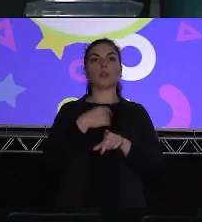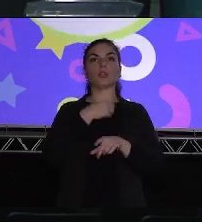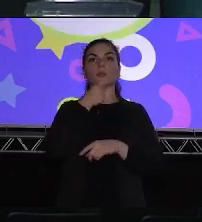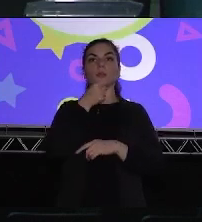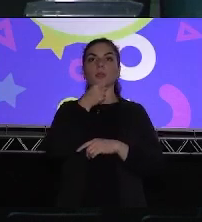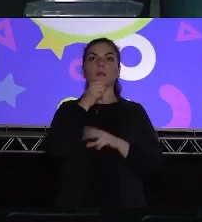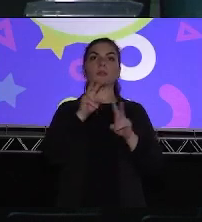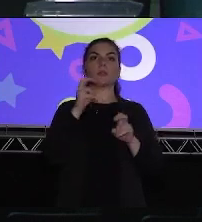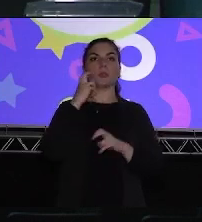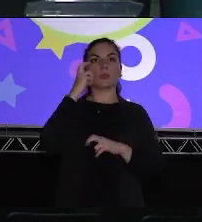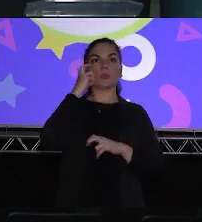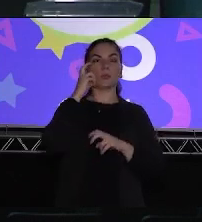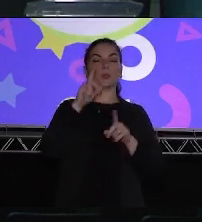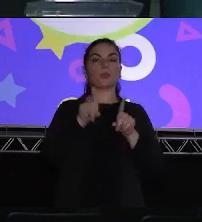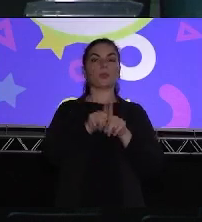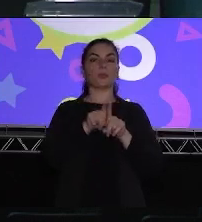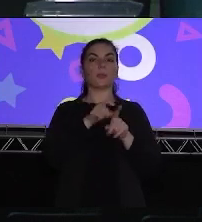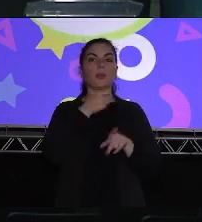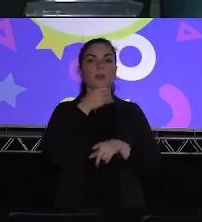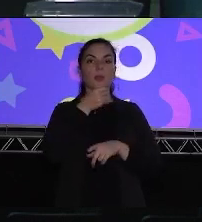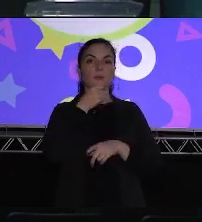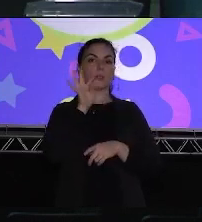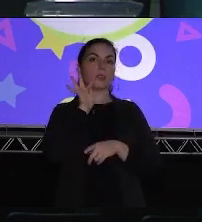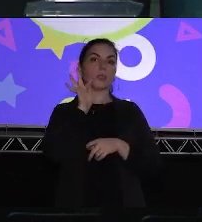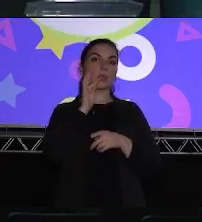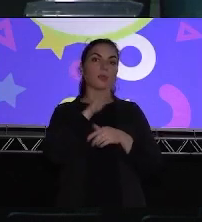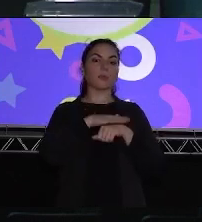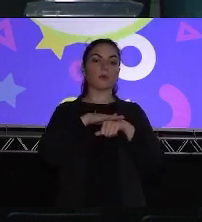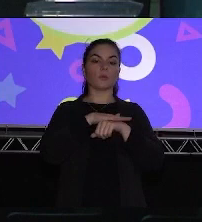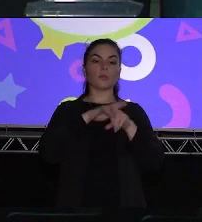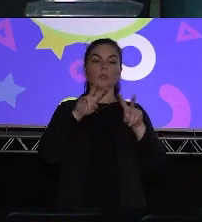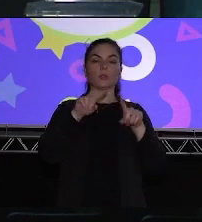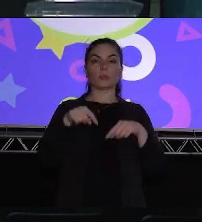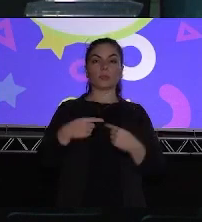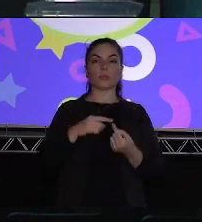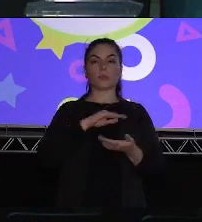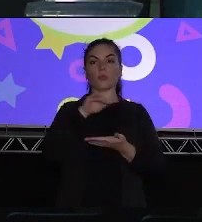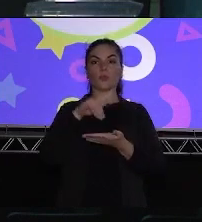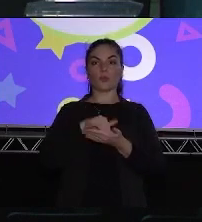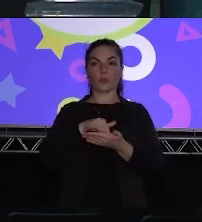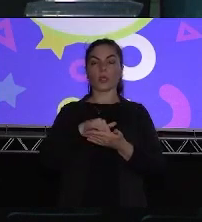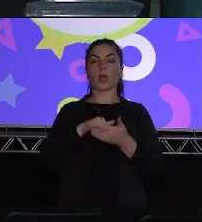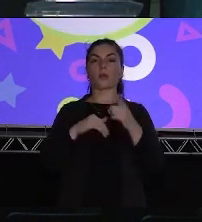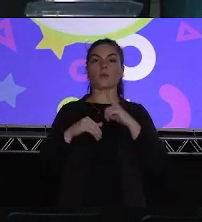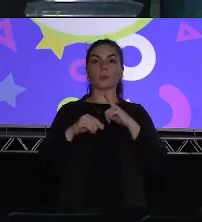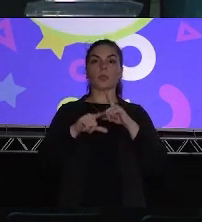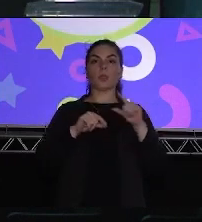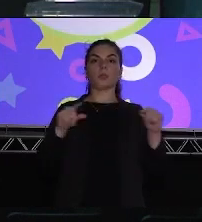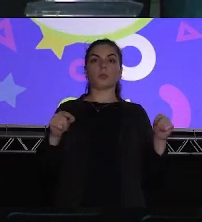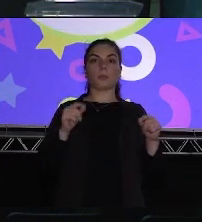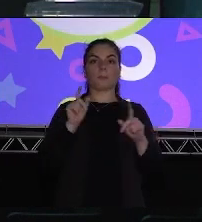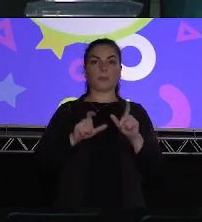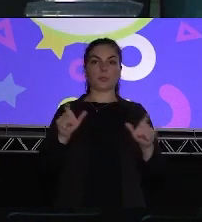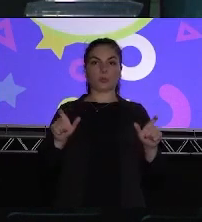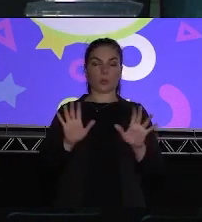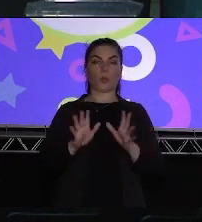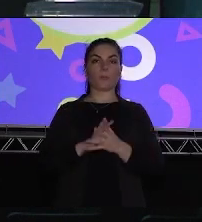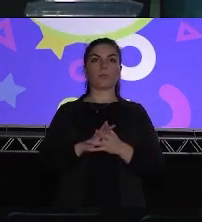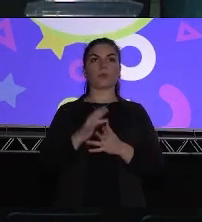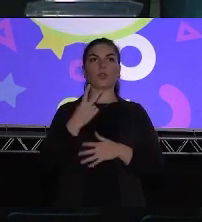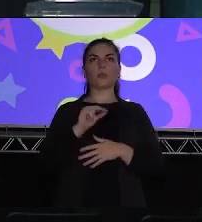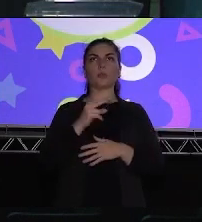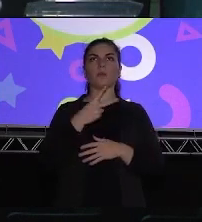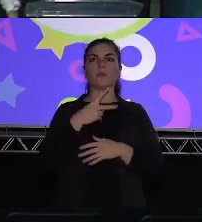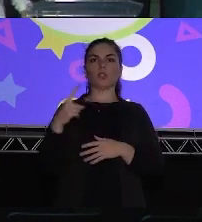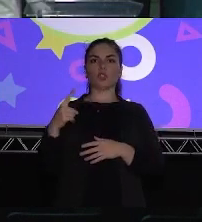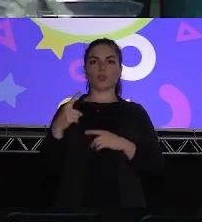cultura e entrevista técnica no final para conversar sobre o desafio técnico e no final desse funil nós vamos ter as pessoas selecionadas. Em 2021,